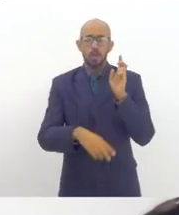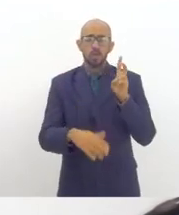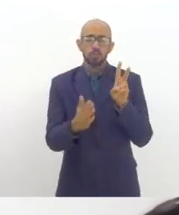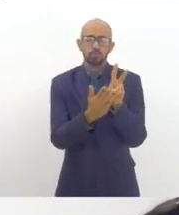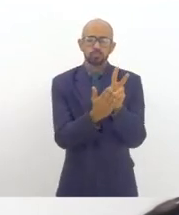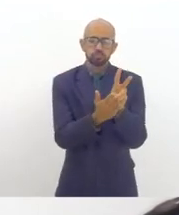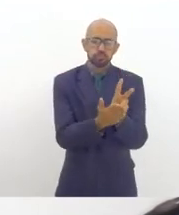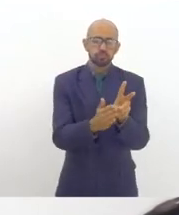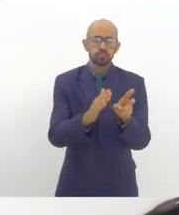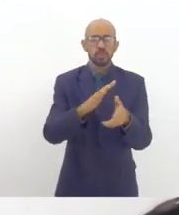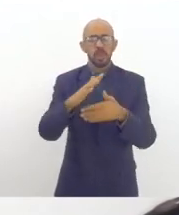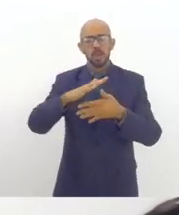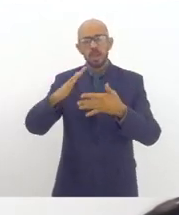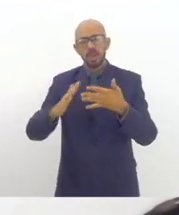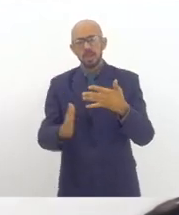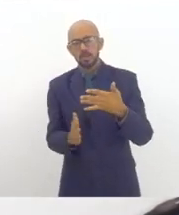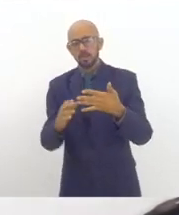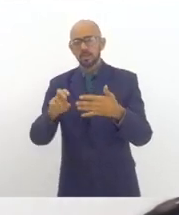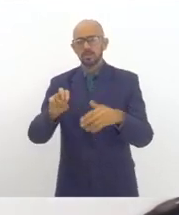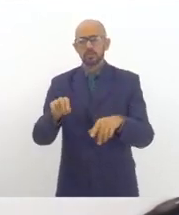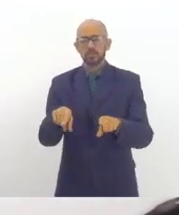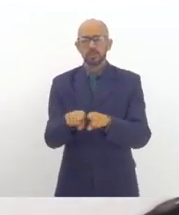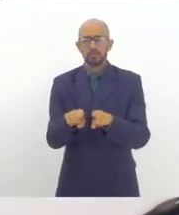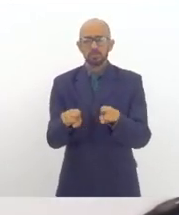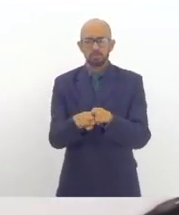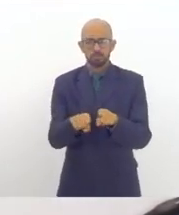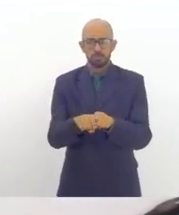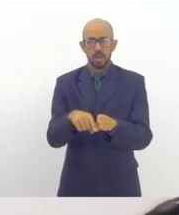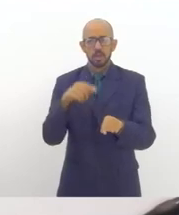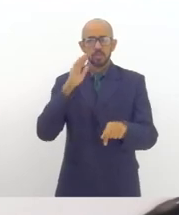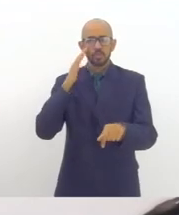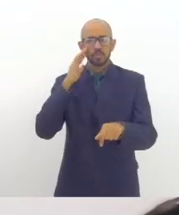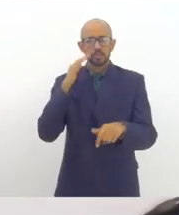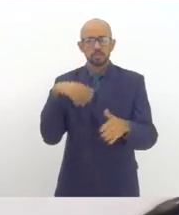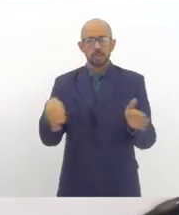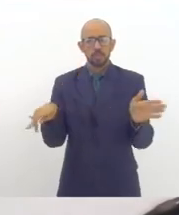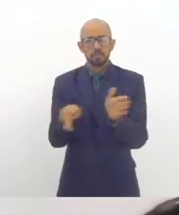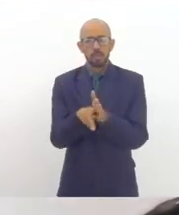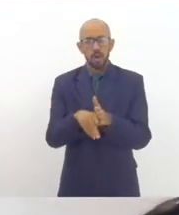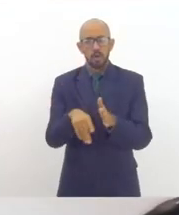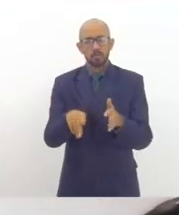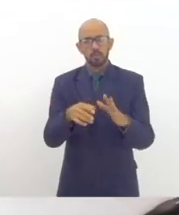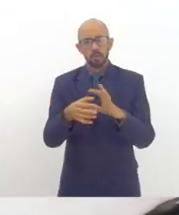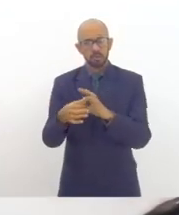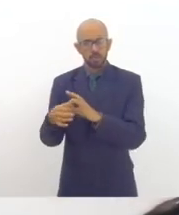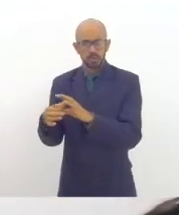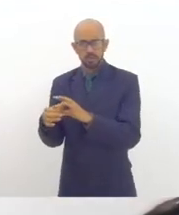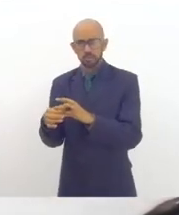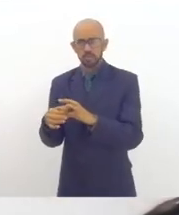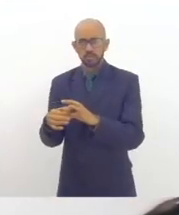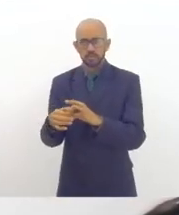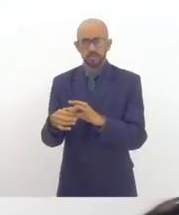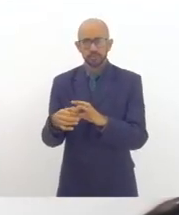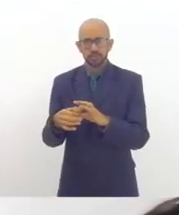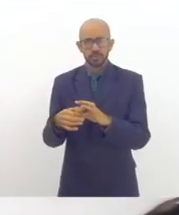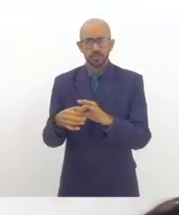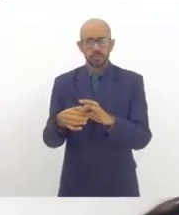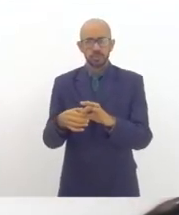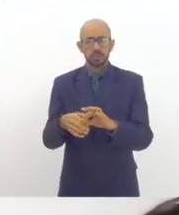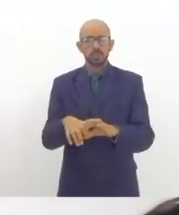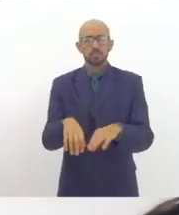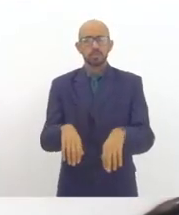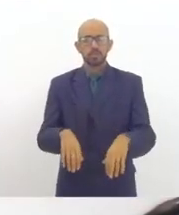processo formativo e parte da compreensão da própria realidade e do contato e